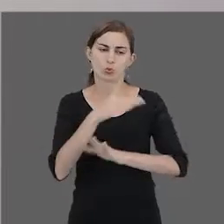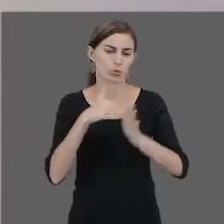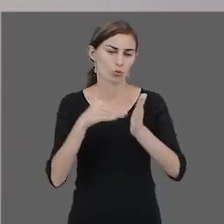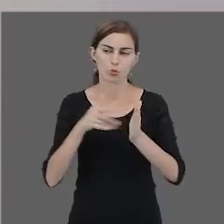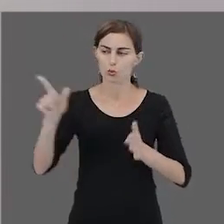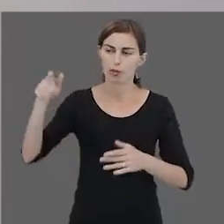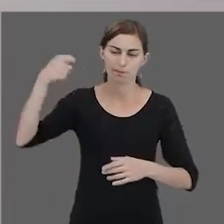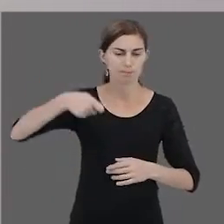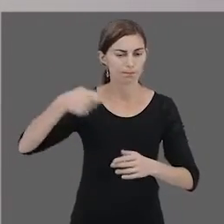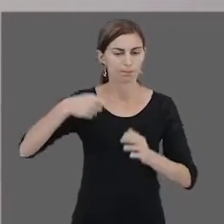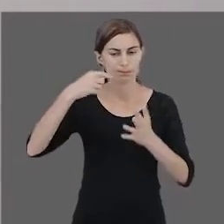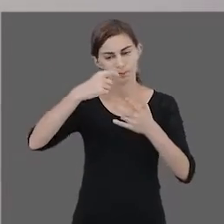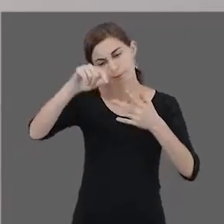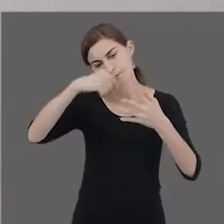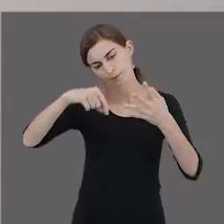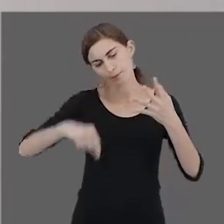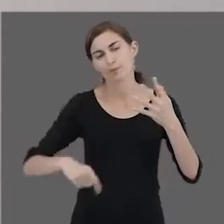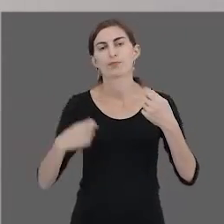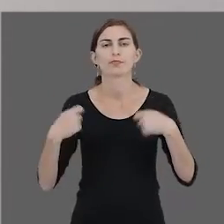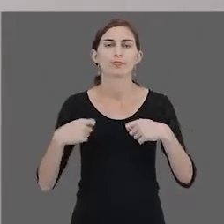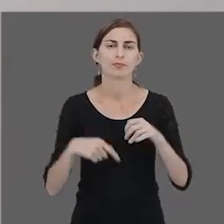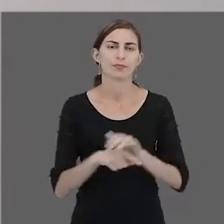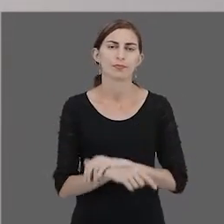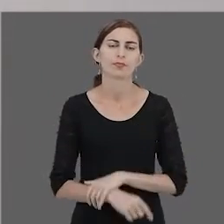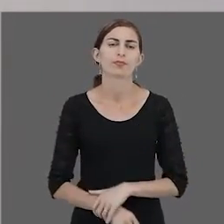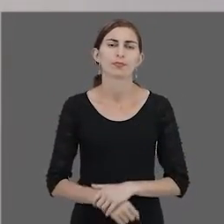exigências que forem apresentadas.